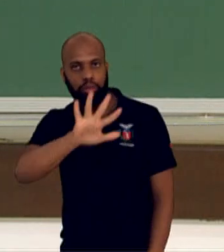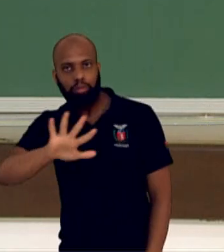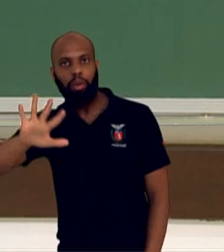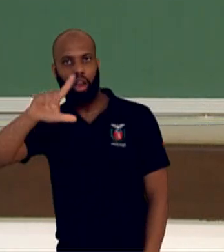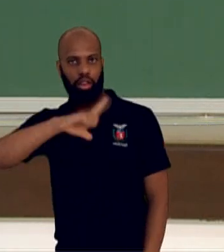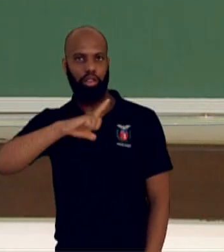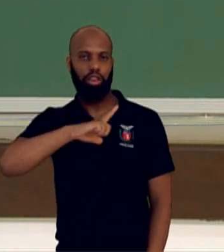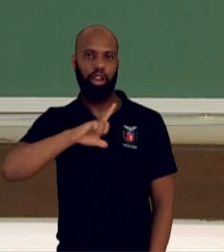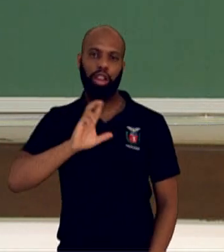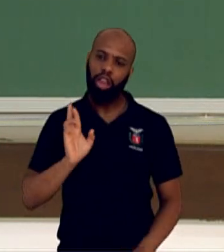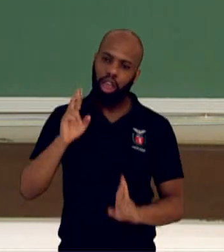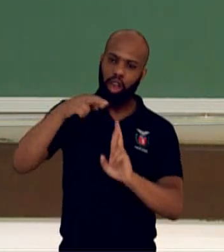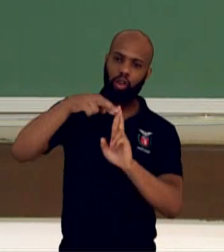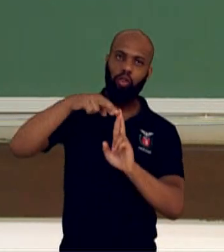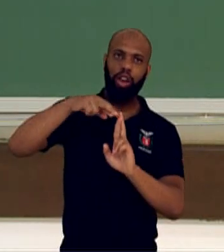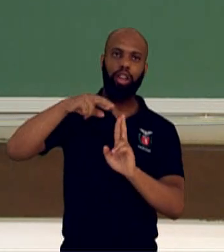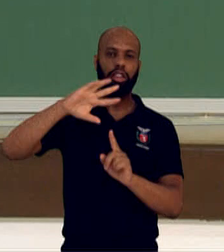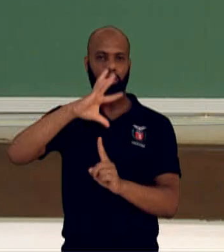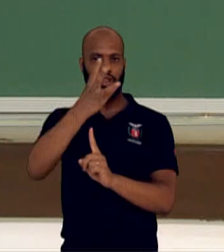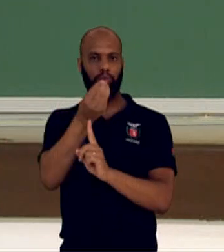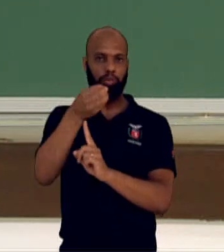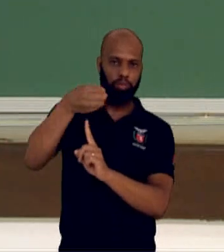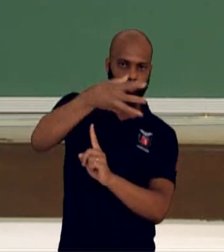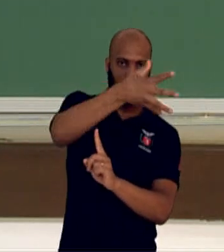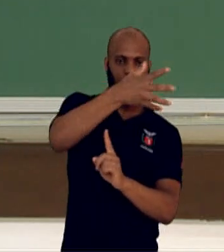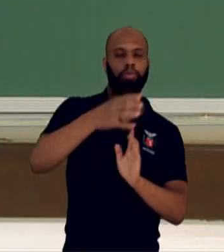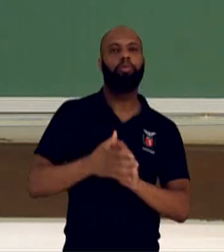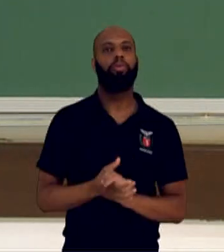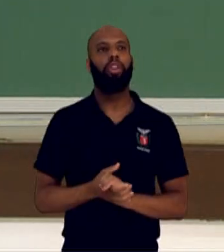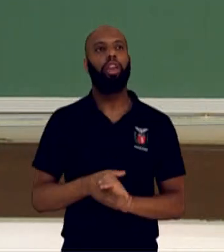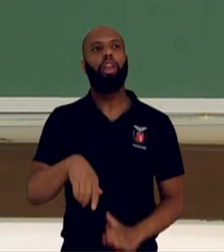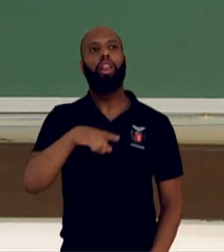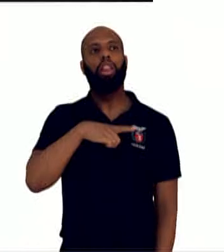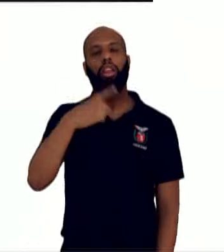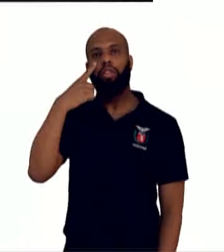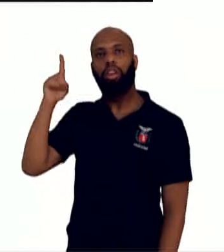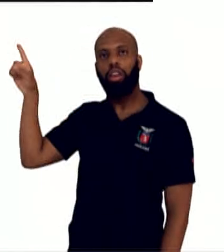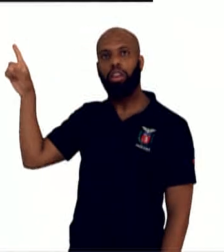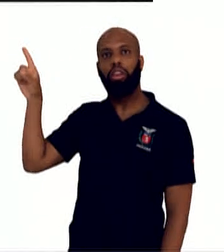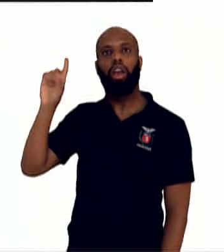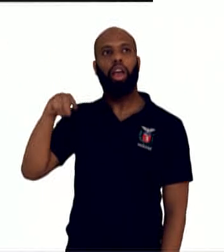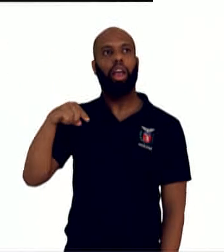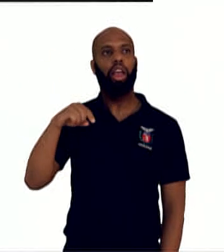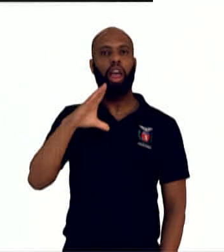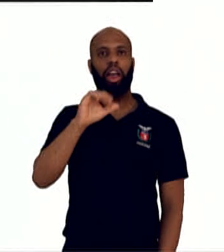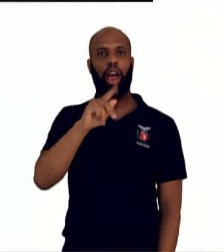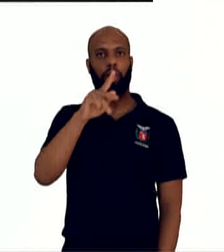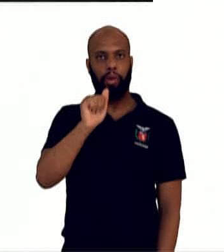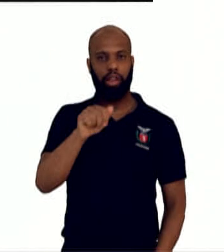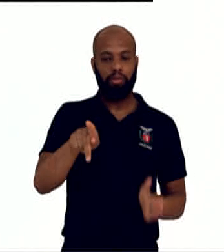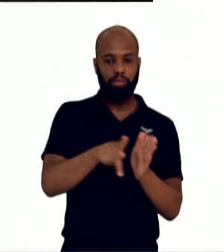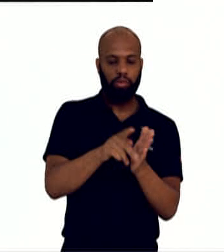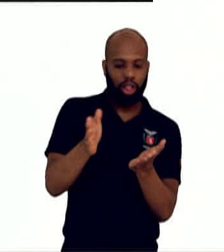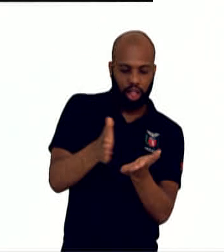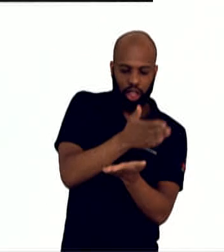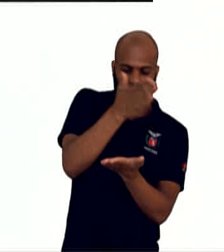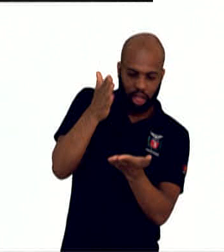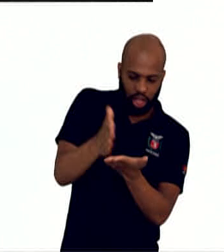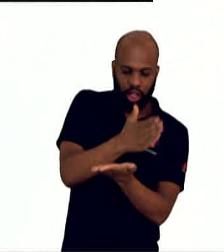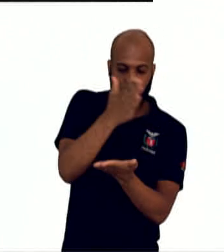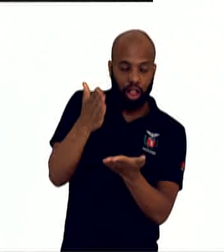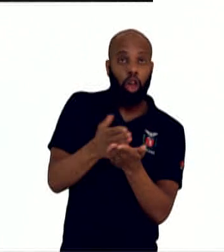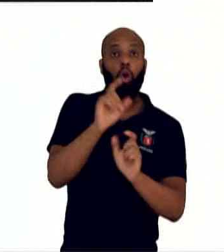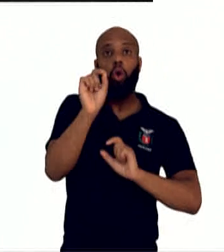imagens que remetem a esta semana. Olha só. Aqui, pessoal, é a capa do catálogo da Semana de Arte